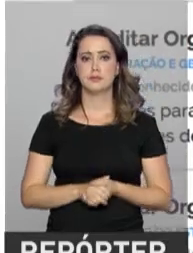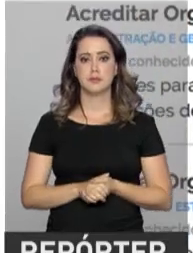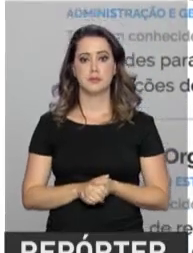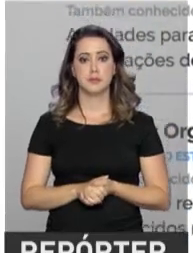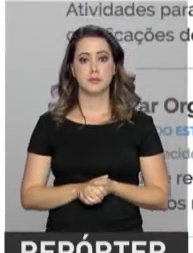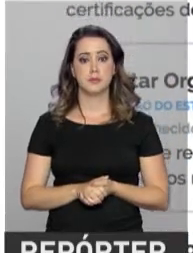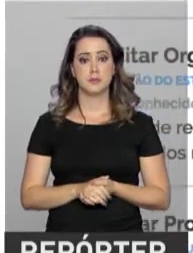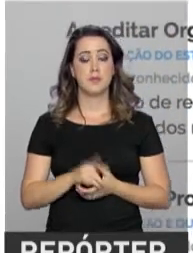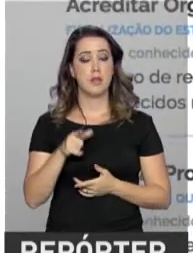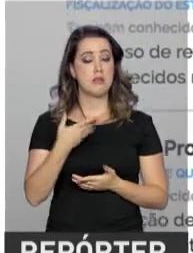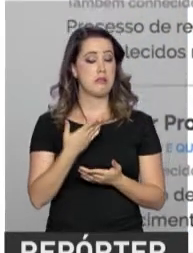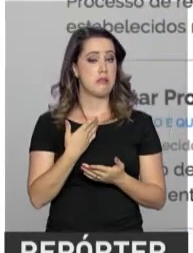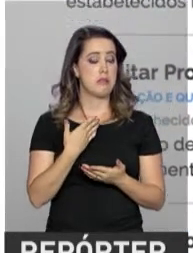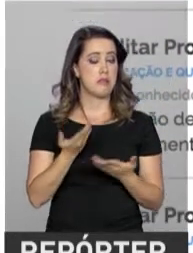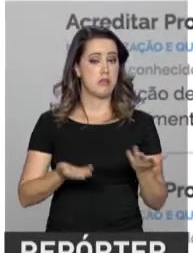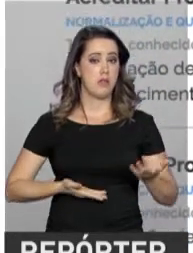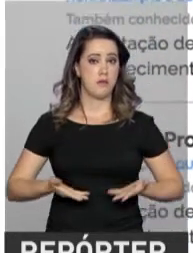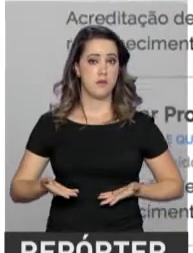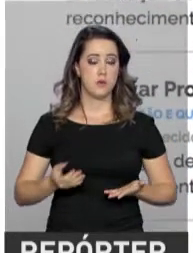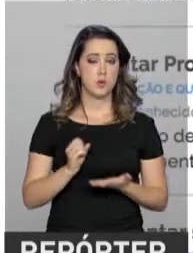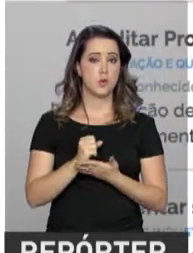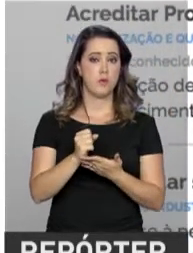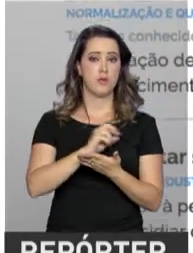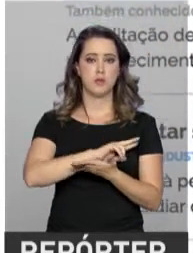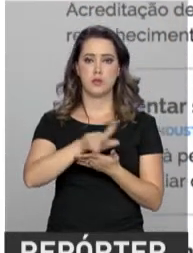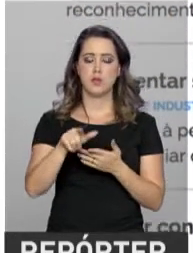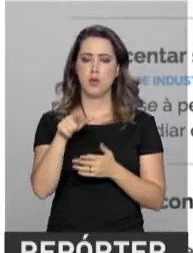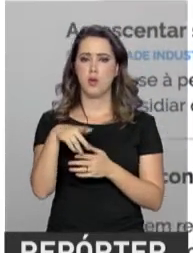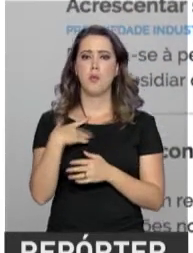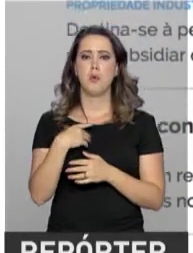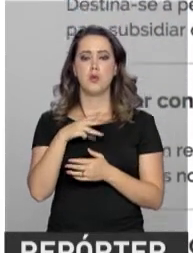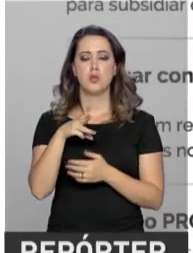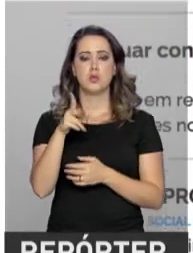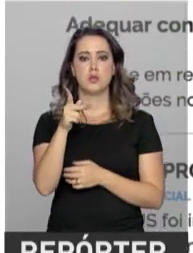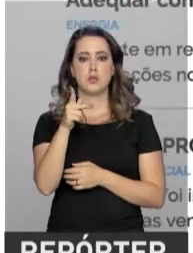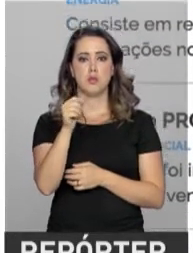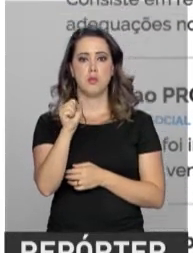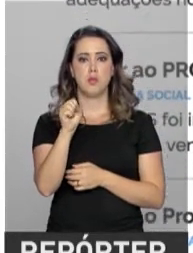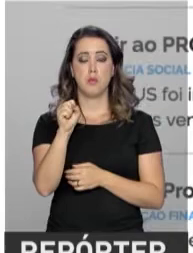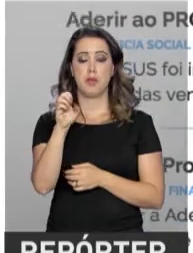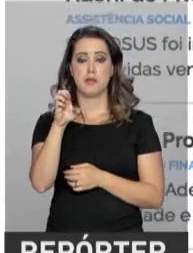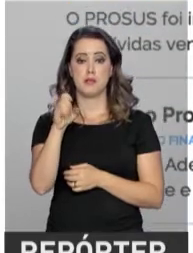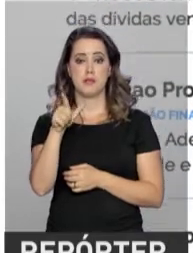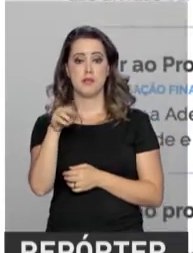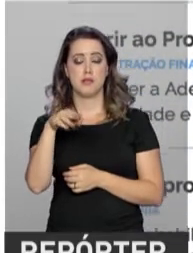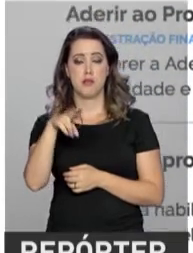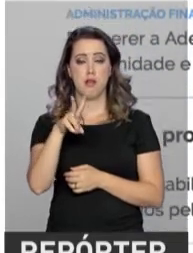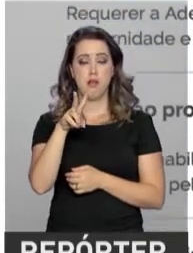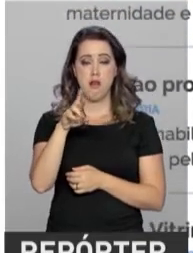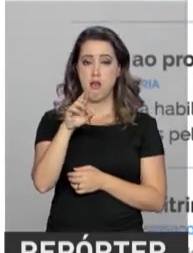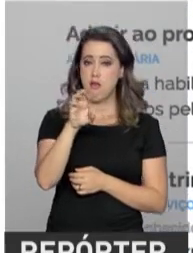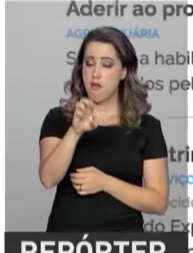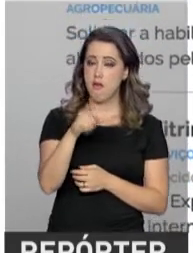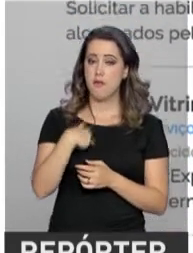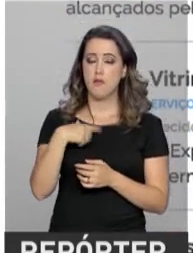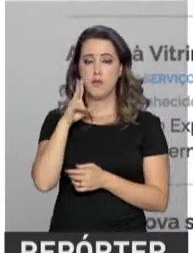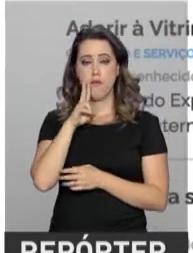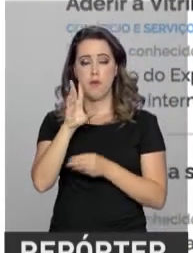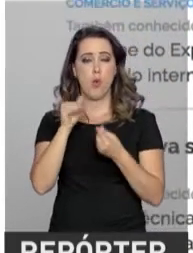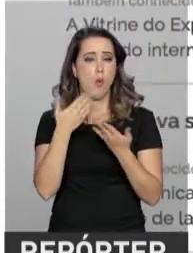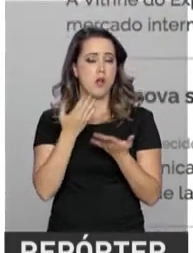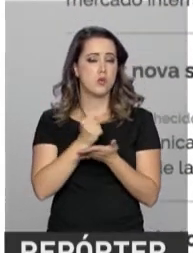serviços disponíveis para todos está para renovar o passe livre de pessoas com deficiência nem a lista de documentos para tirar o passaporte